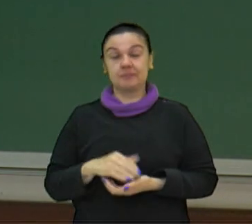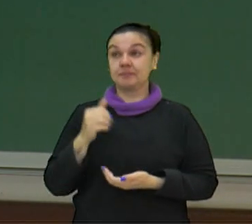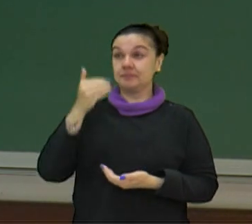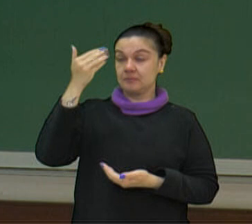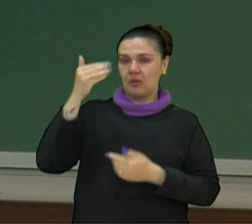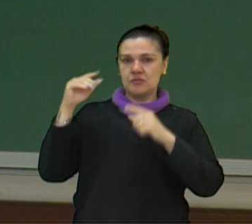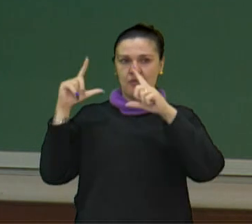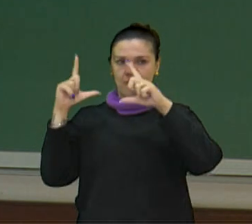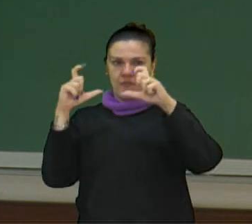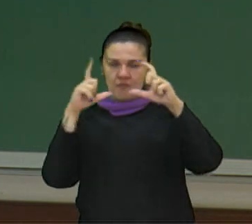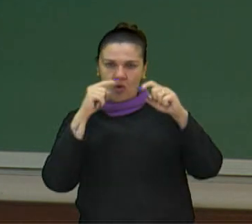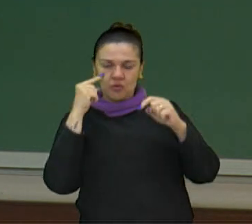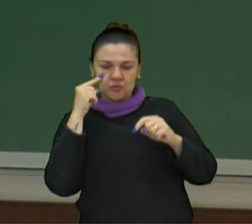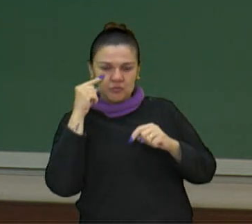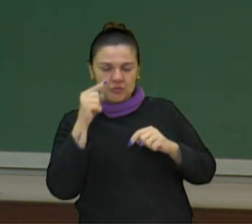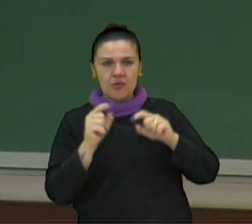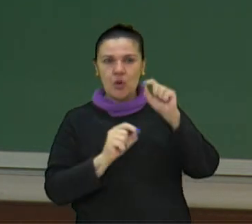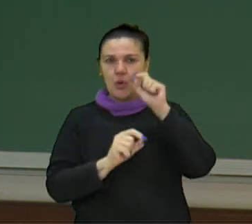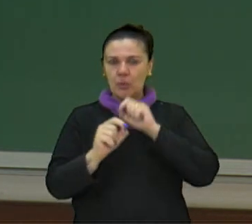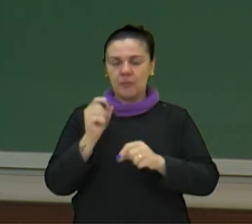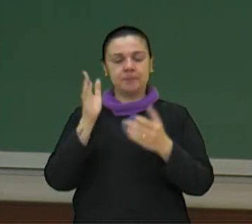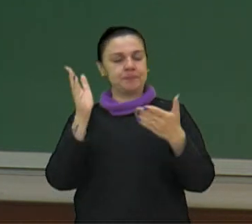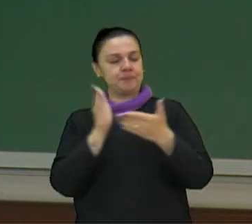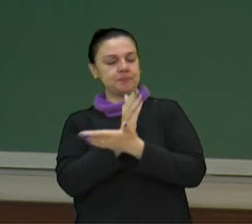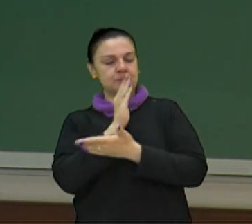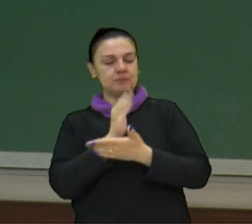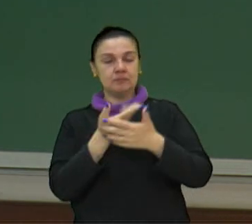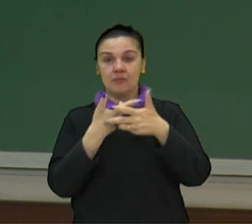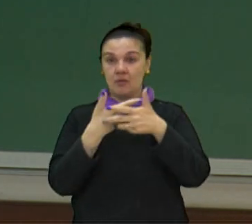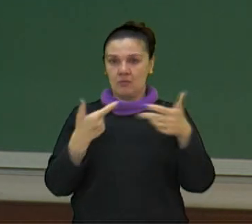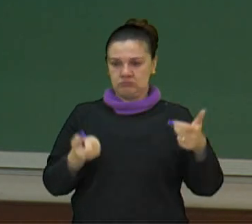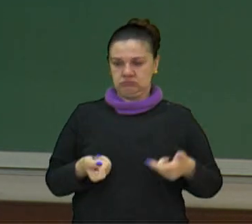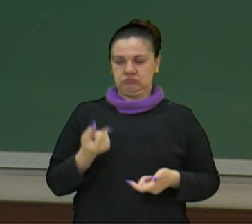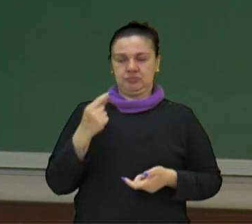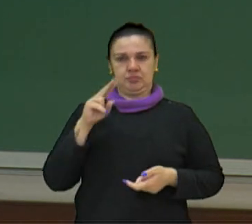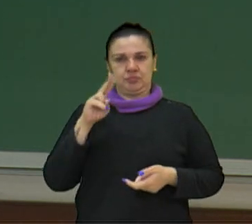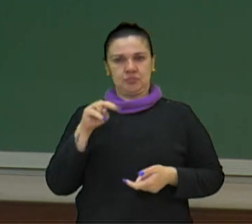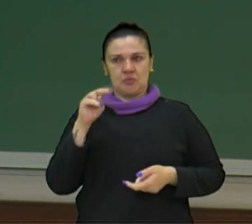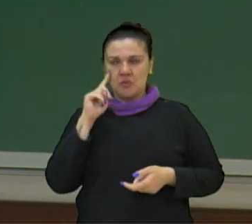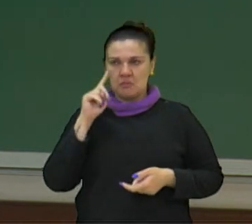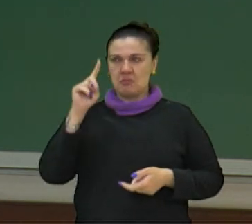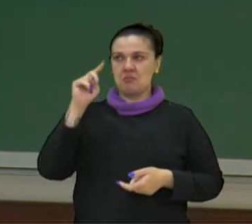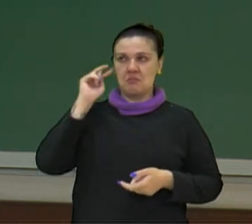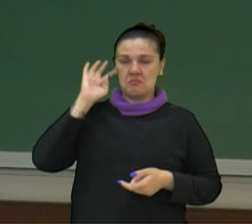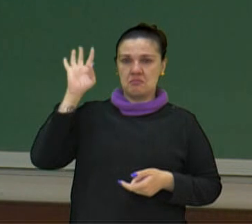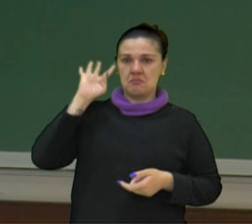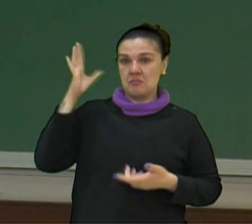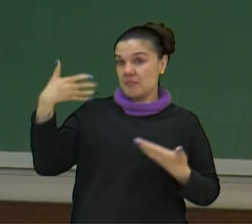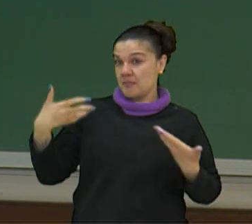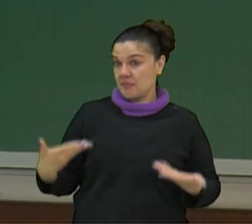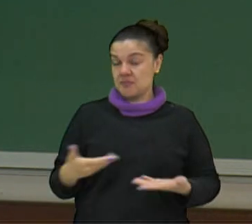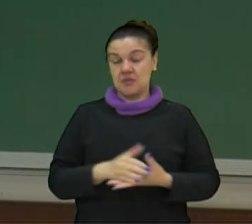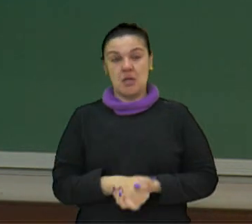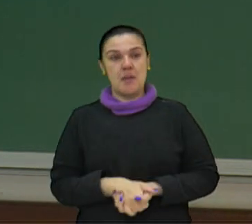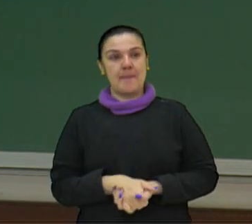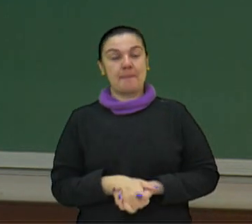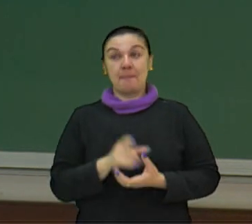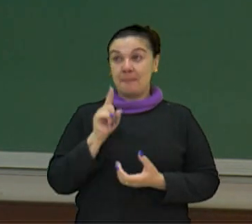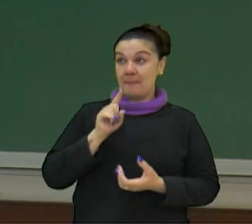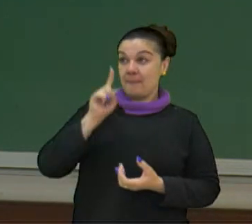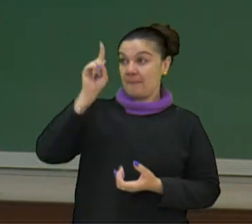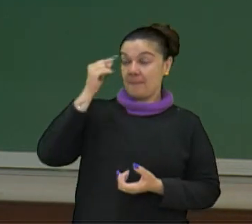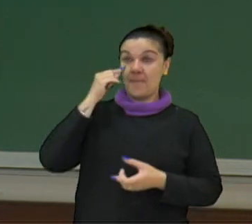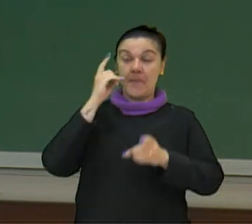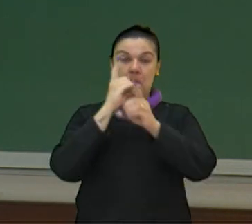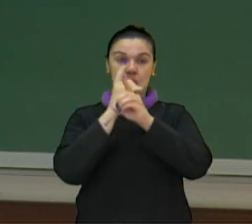nessas fotos, os cientistas conseguiram discernir coisas que a gente não consegue enxergar daqui. Lá, eles viram